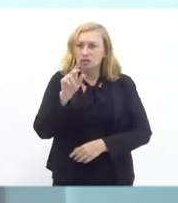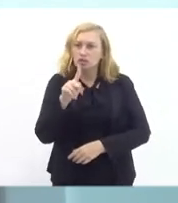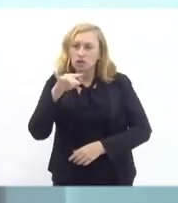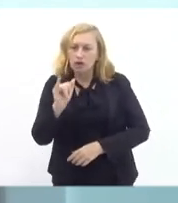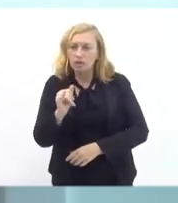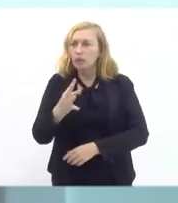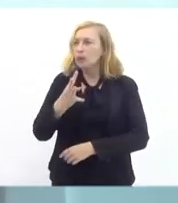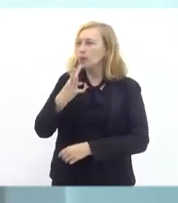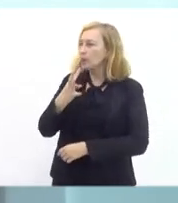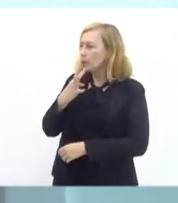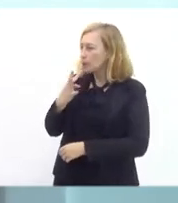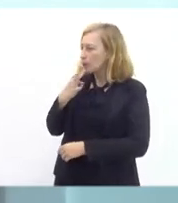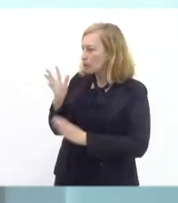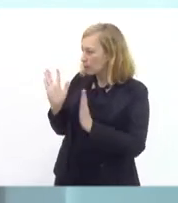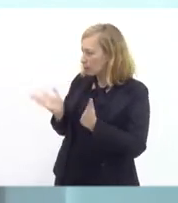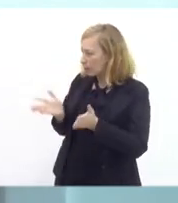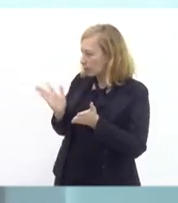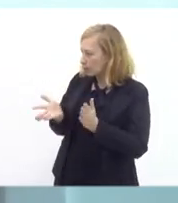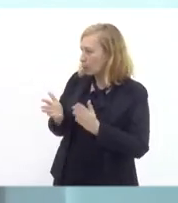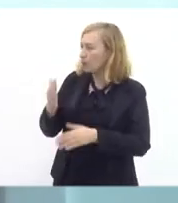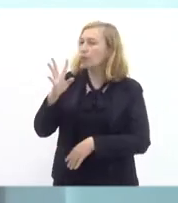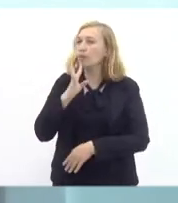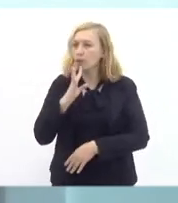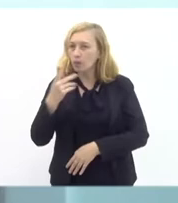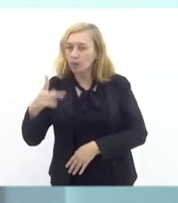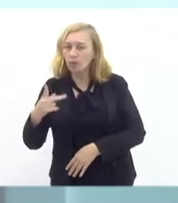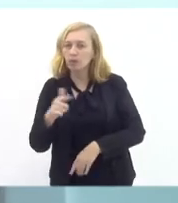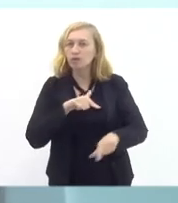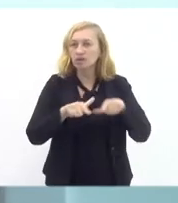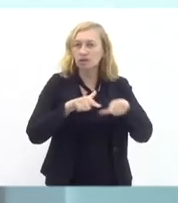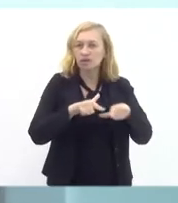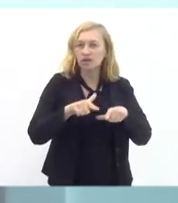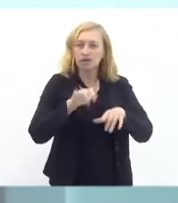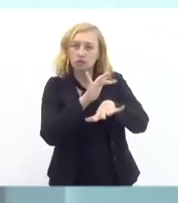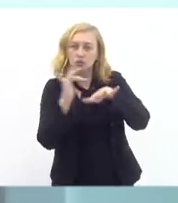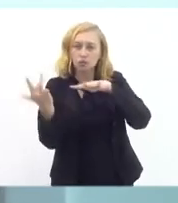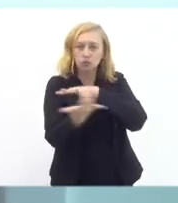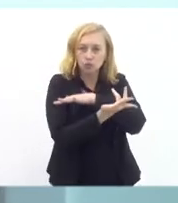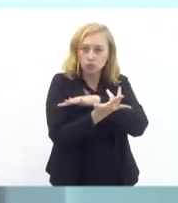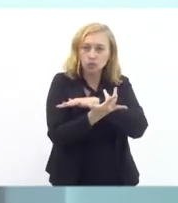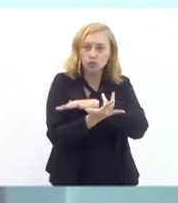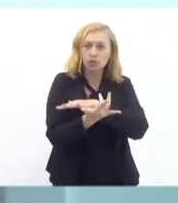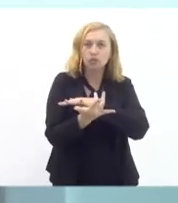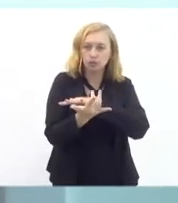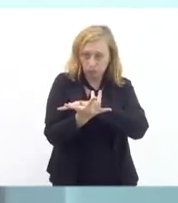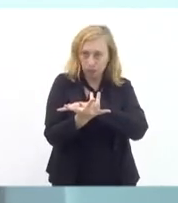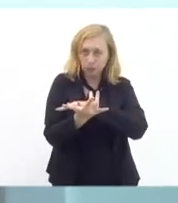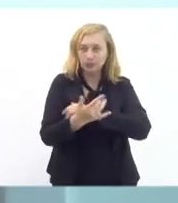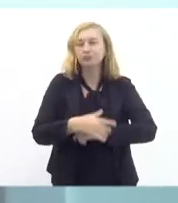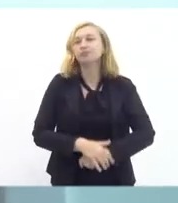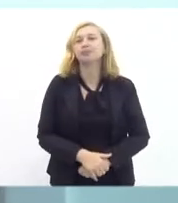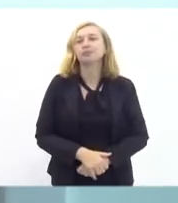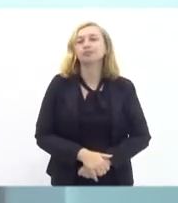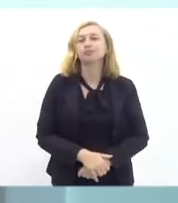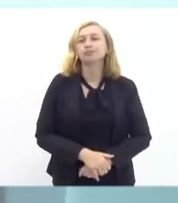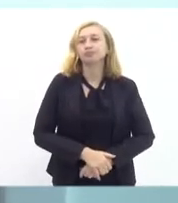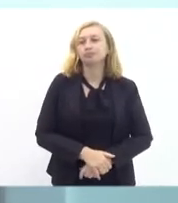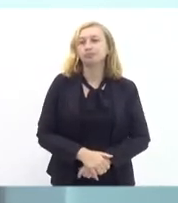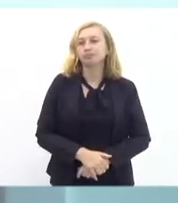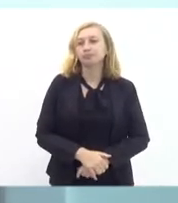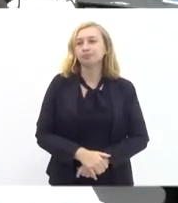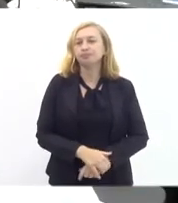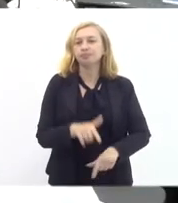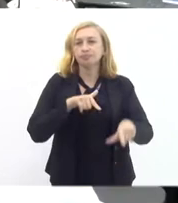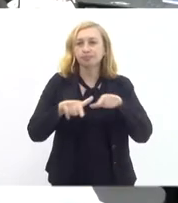oportunidade de conhecê-lo agora também, conheço o seu trabalho pelas redes sociais, pela mídia, né, pelas pessoas, né, um